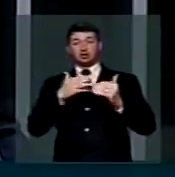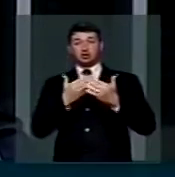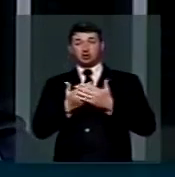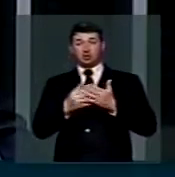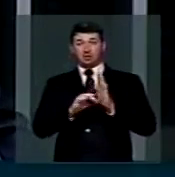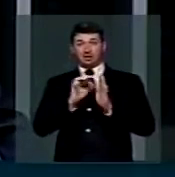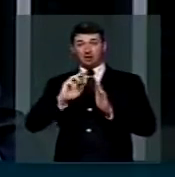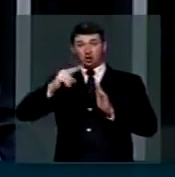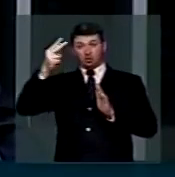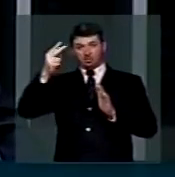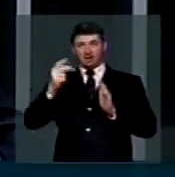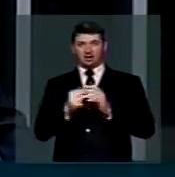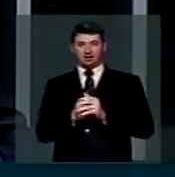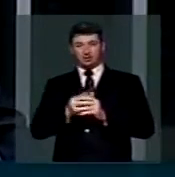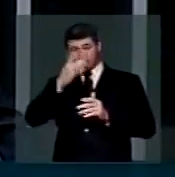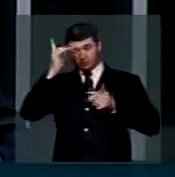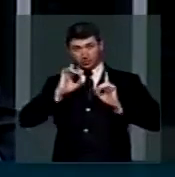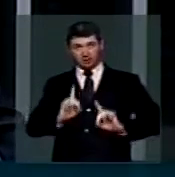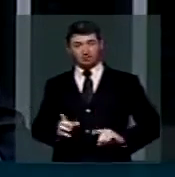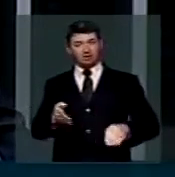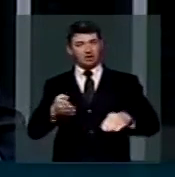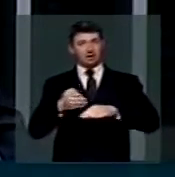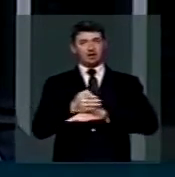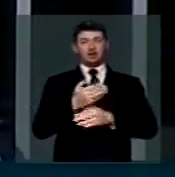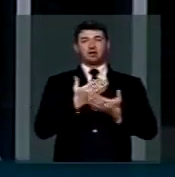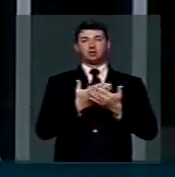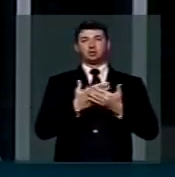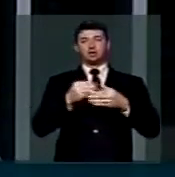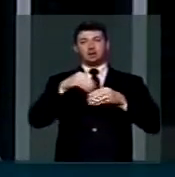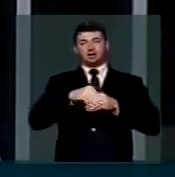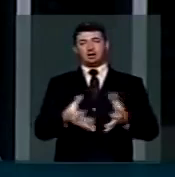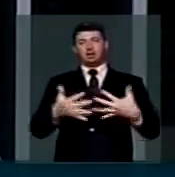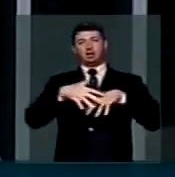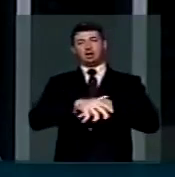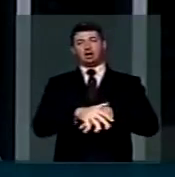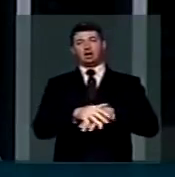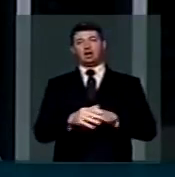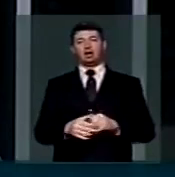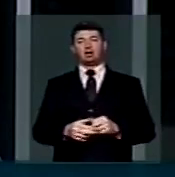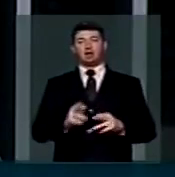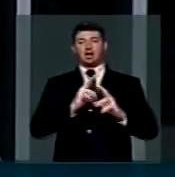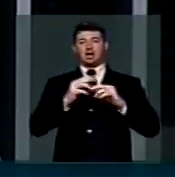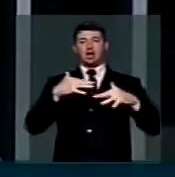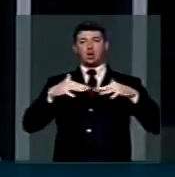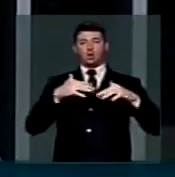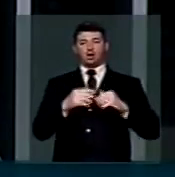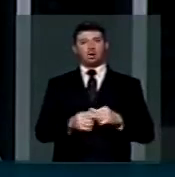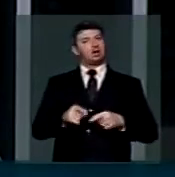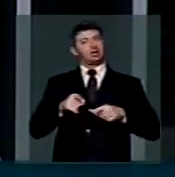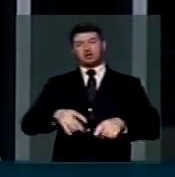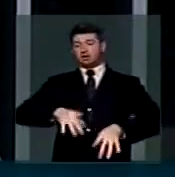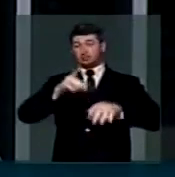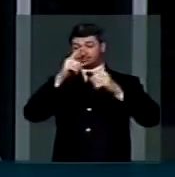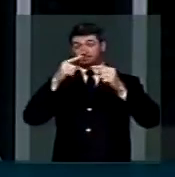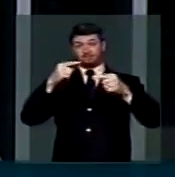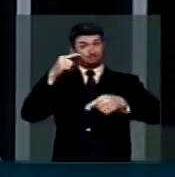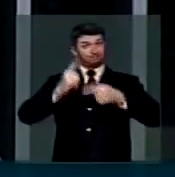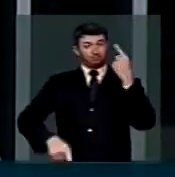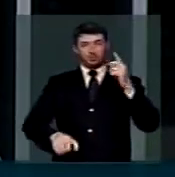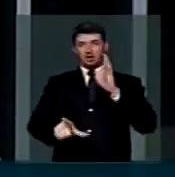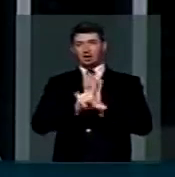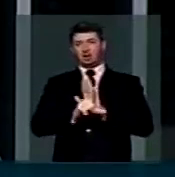para permitir que o aluno com deficiência possa estar integrado ao ensino regular. Isto contraria a